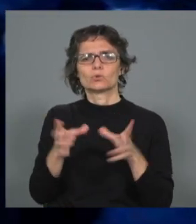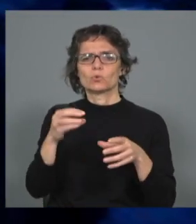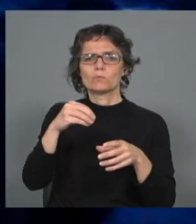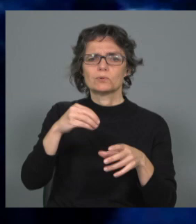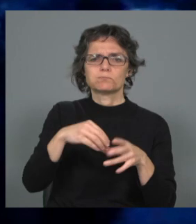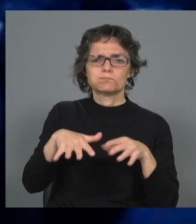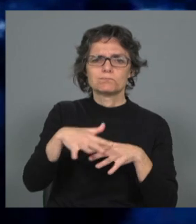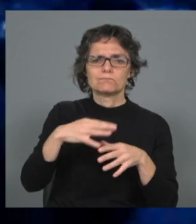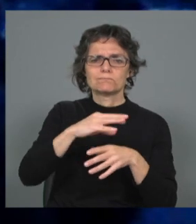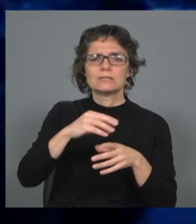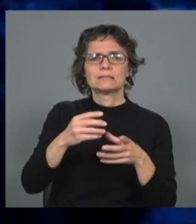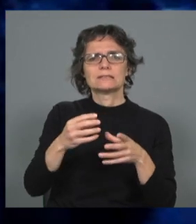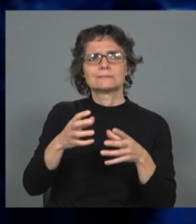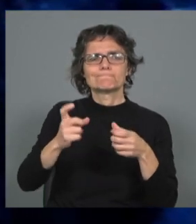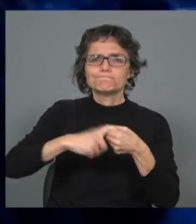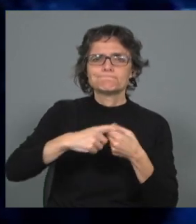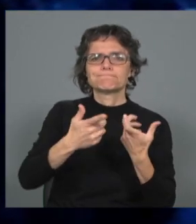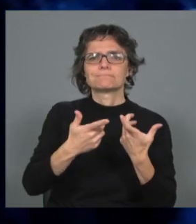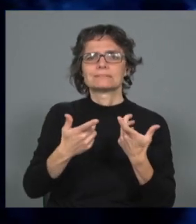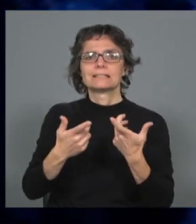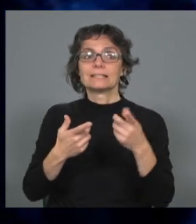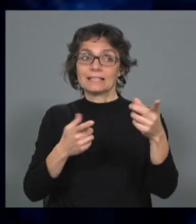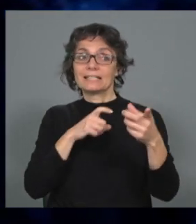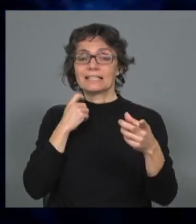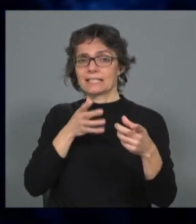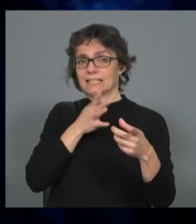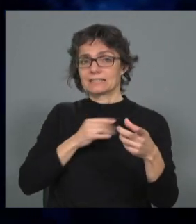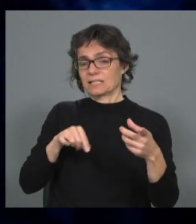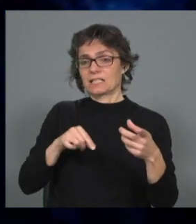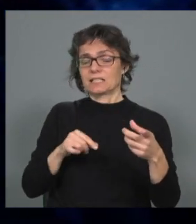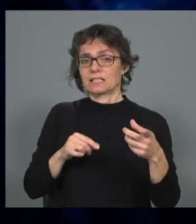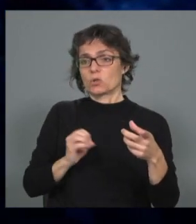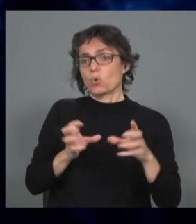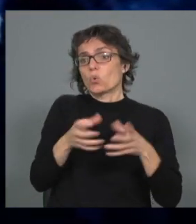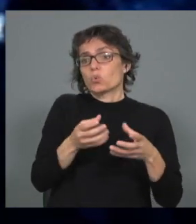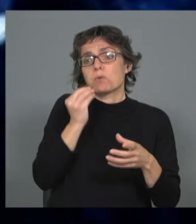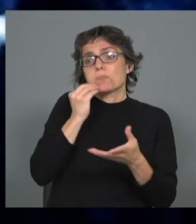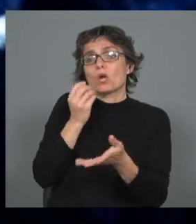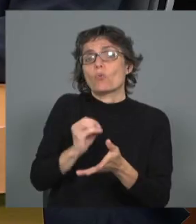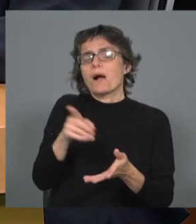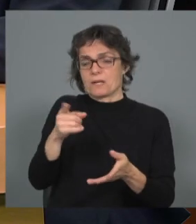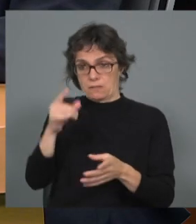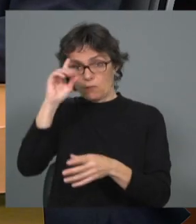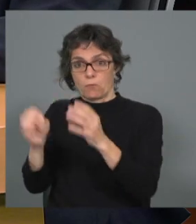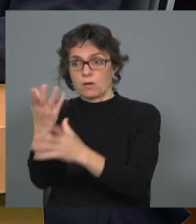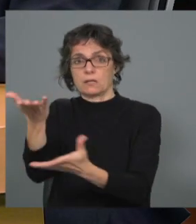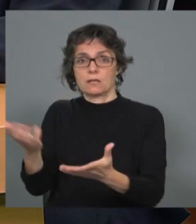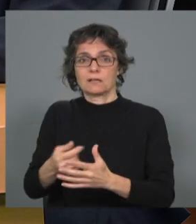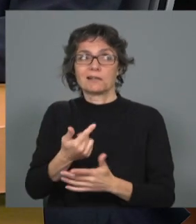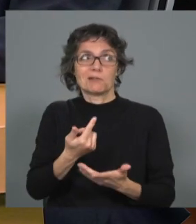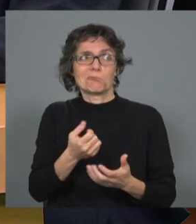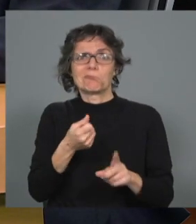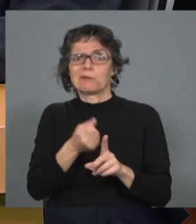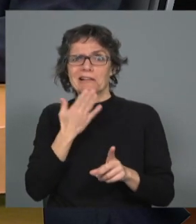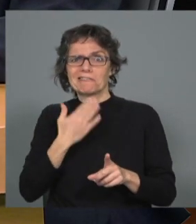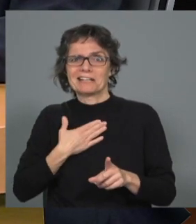aquele pragmatismo que quem o conhece lhe reconhece, disse, pois não, mas porque é que vocês não fazem? E foi aí que de facto o